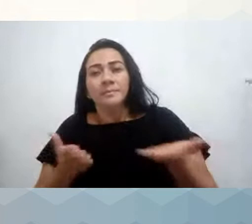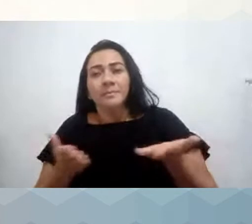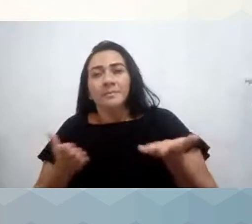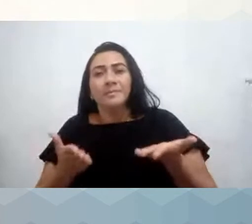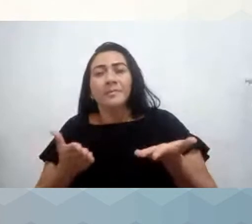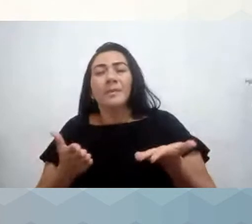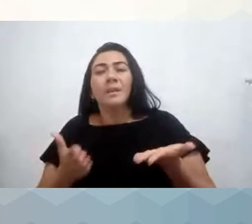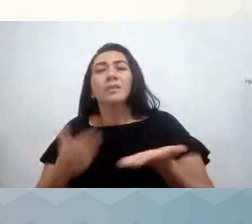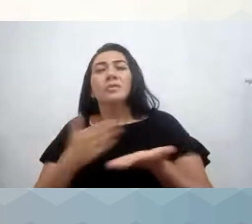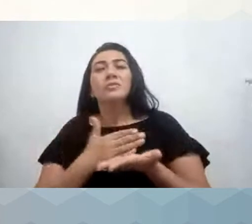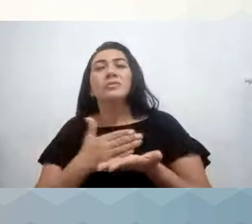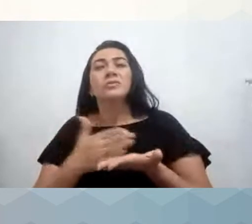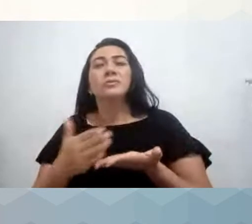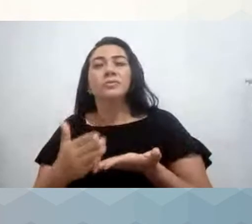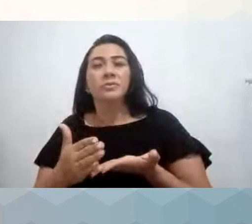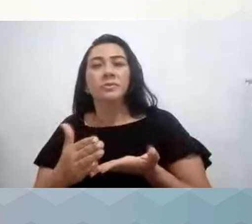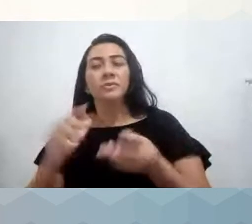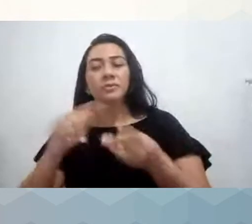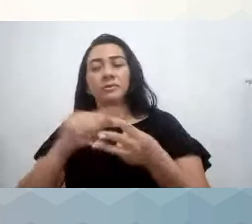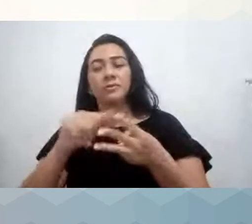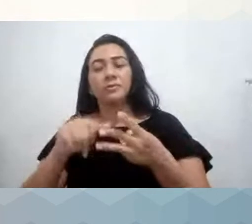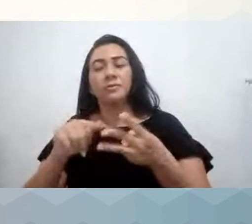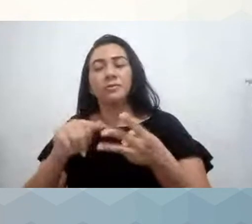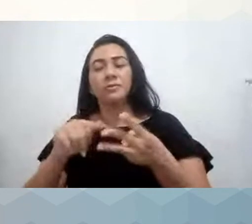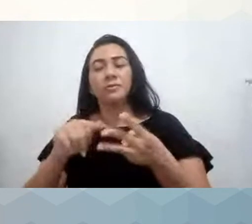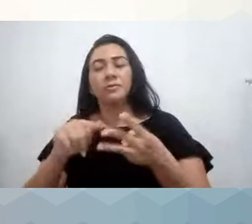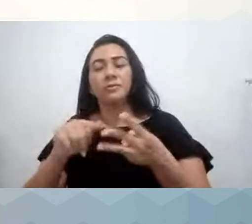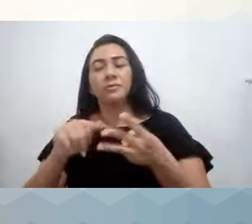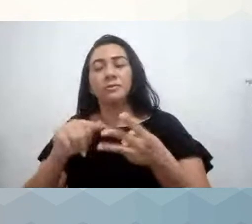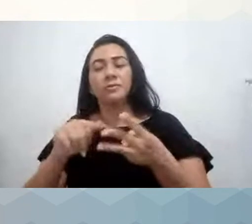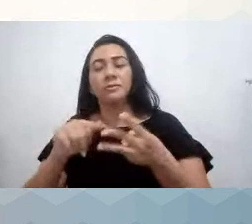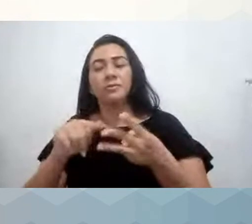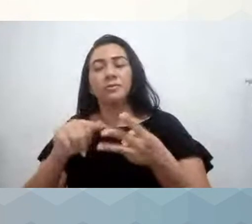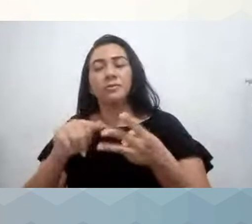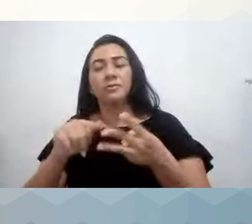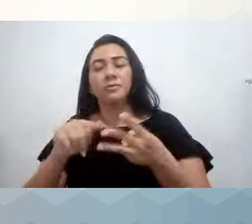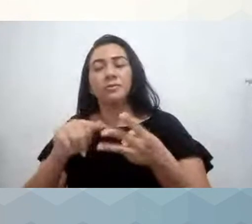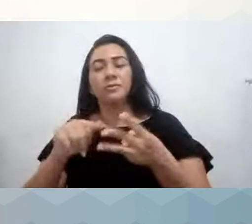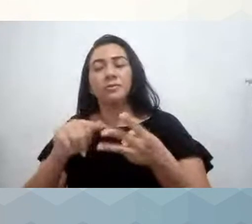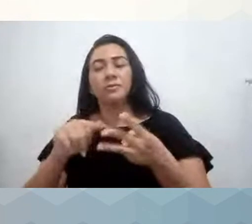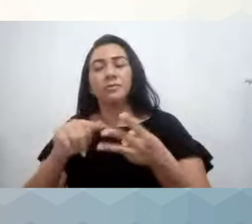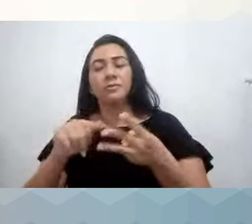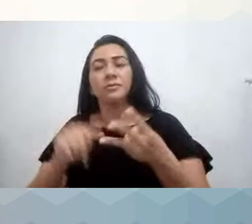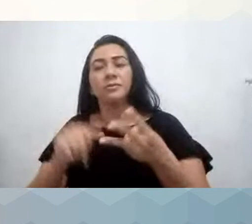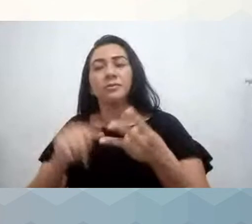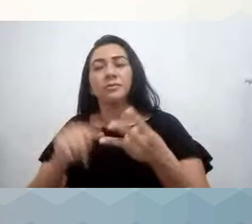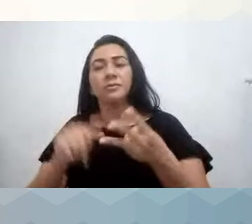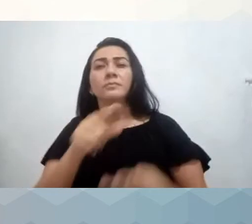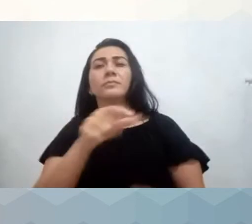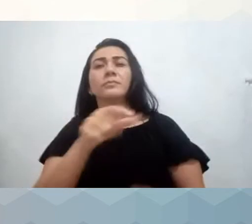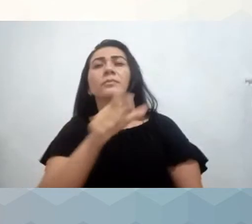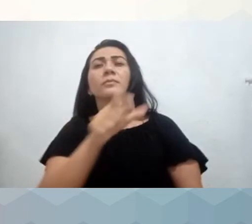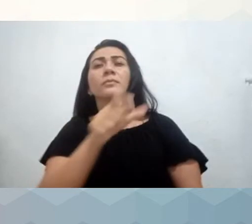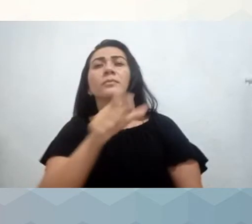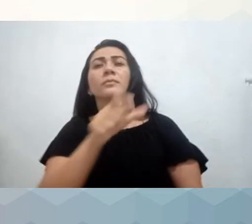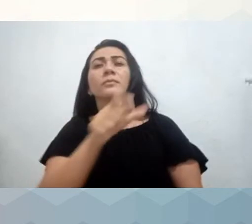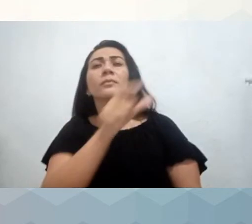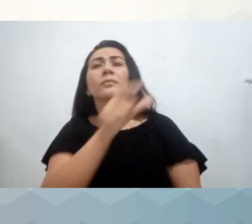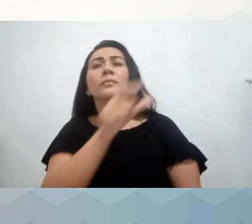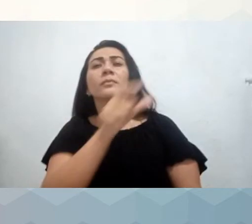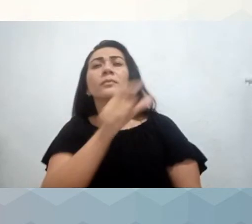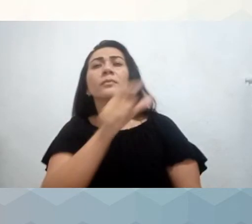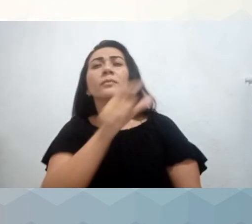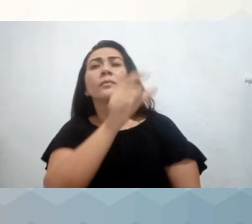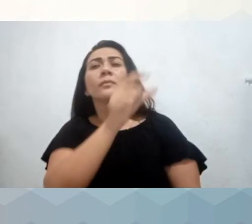os nossos recadinhos. Então, sou professora Guilhermina, como eu já disse, sou a líder do Grupic.